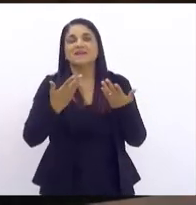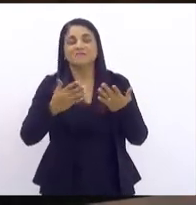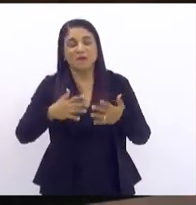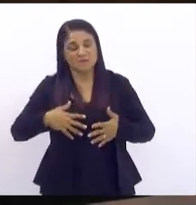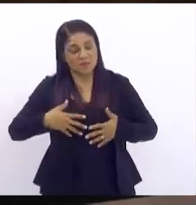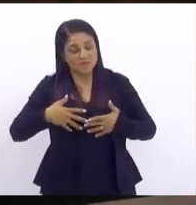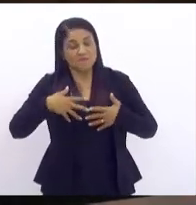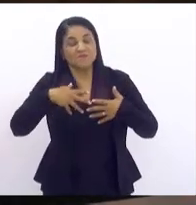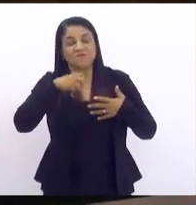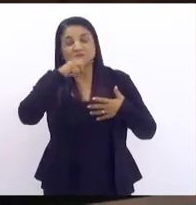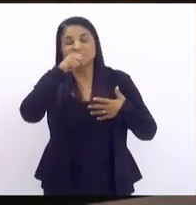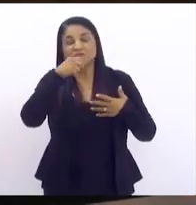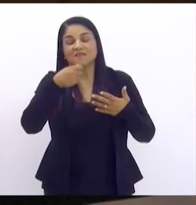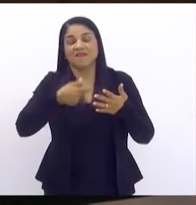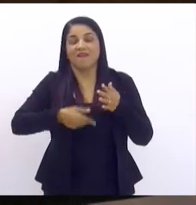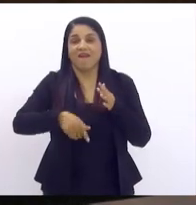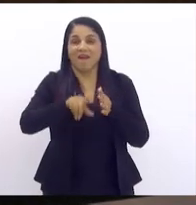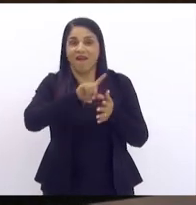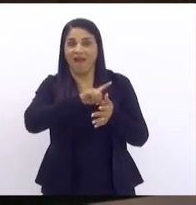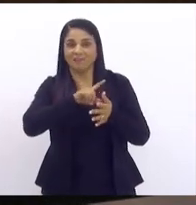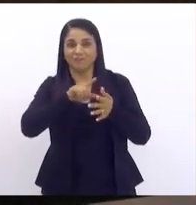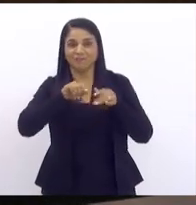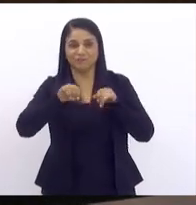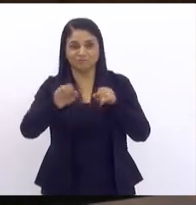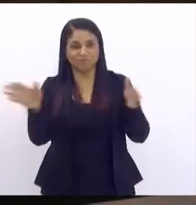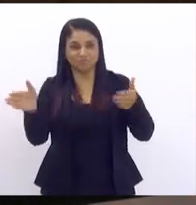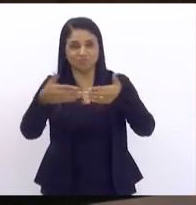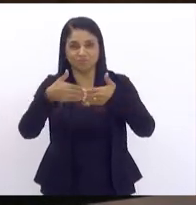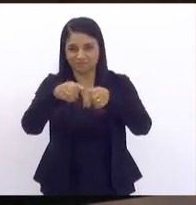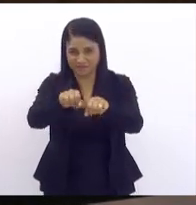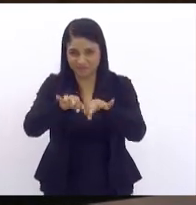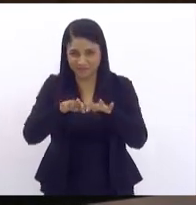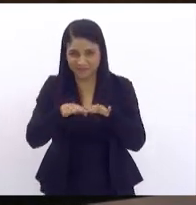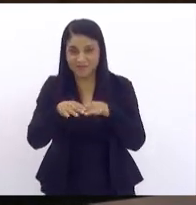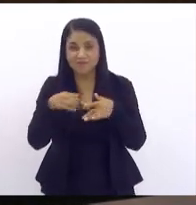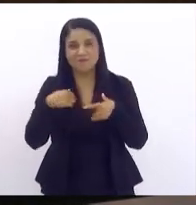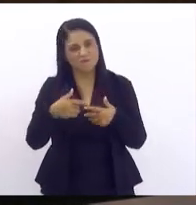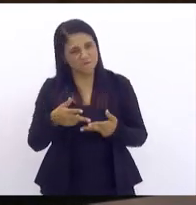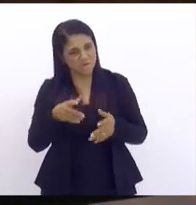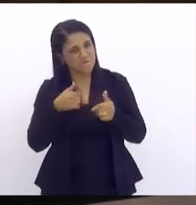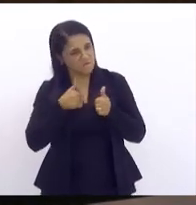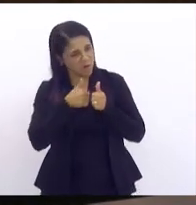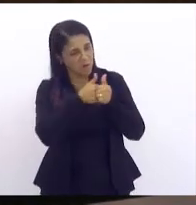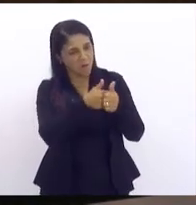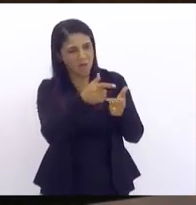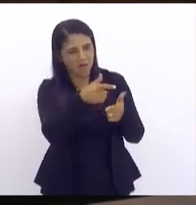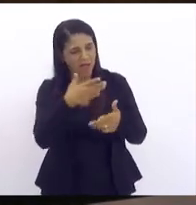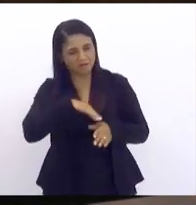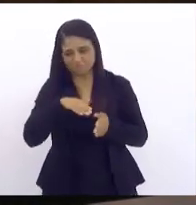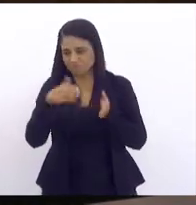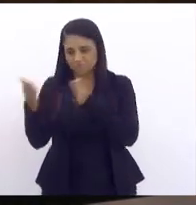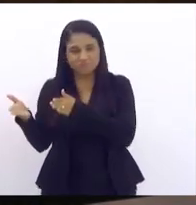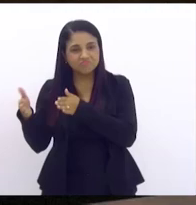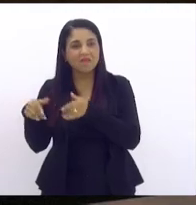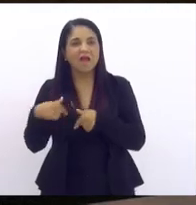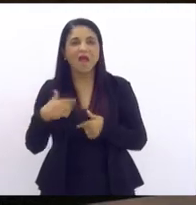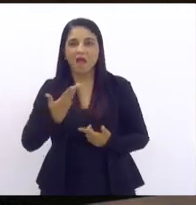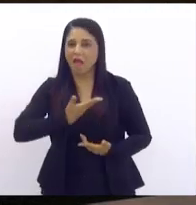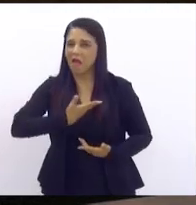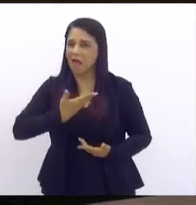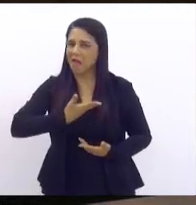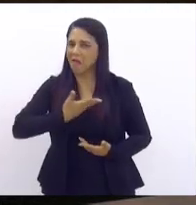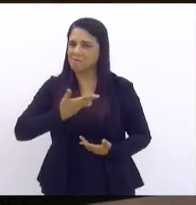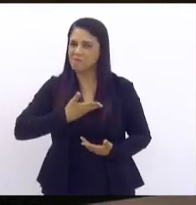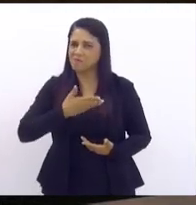respirar antes de acabar essa sessão. Vejo que Vossa Excelência está muito bem acompanhado pelo meu colega sempre